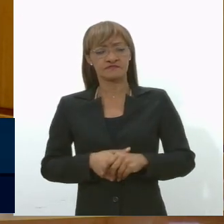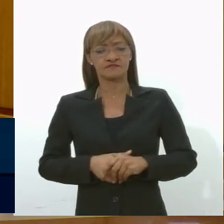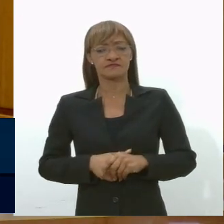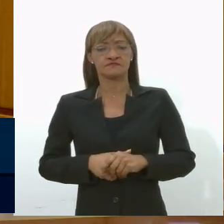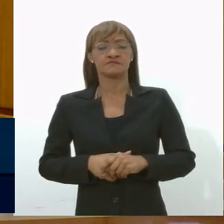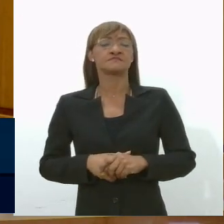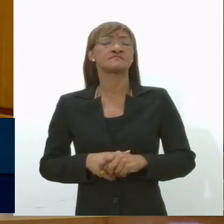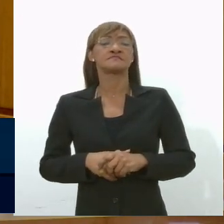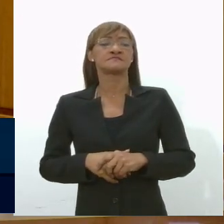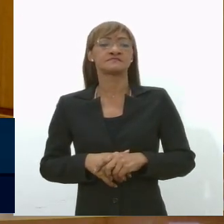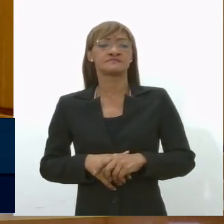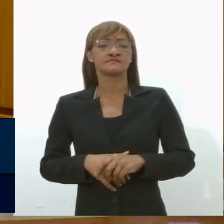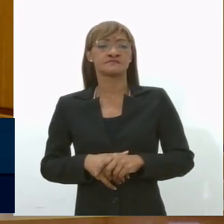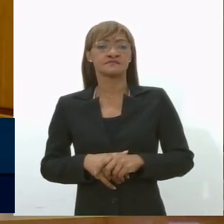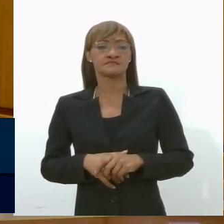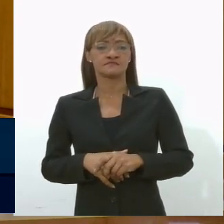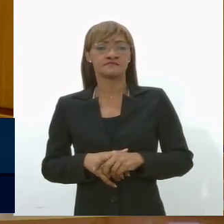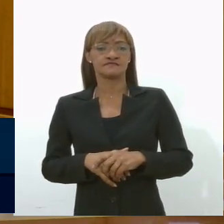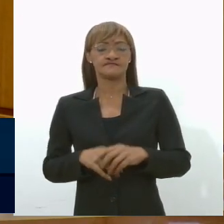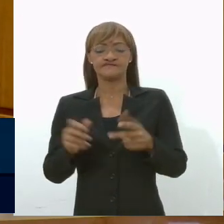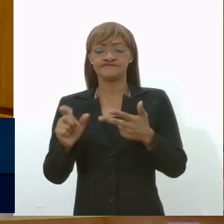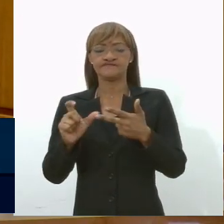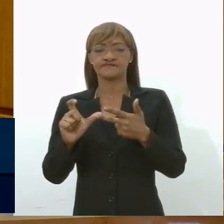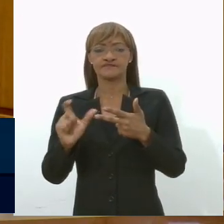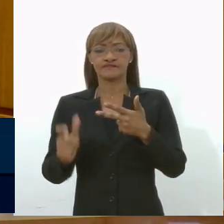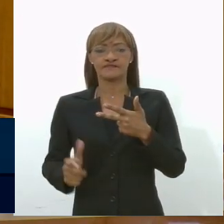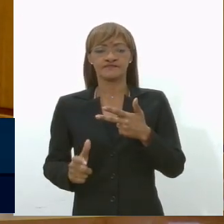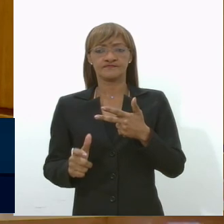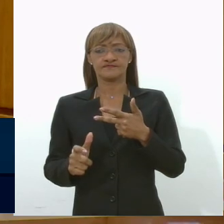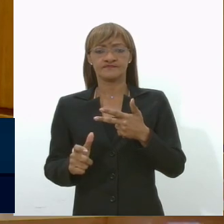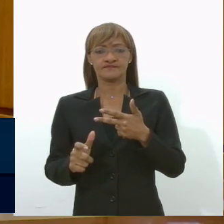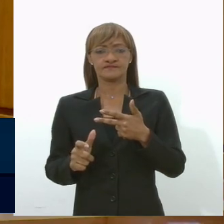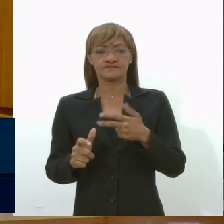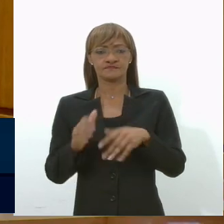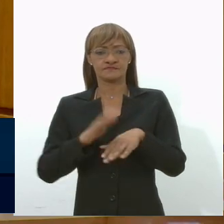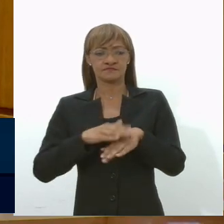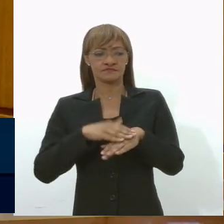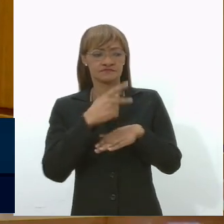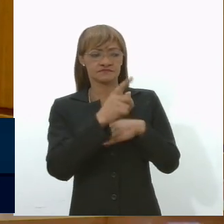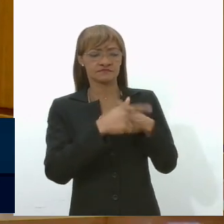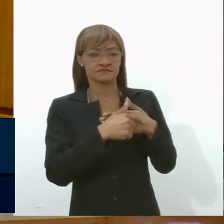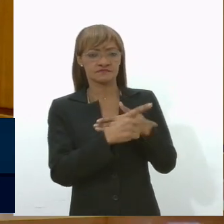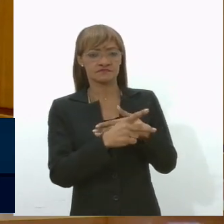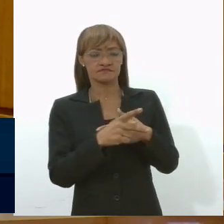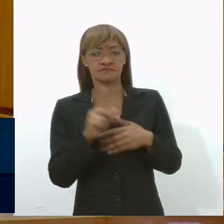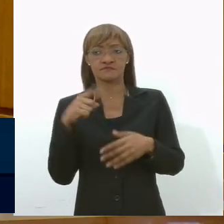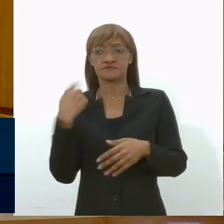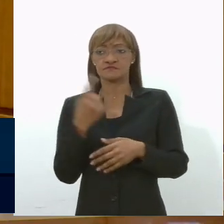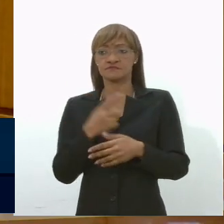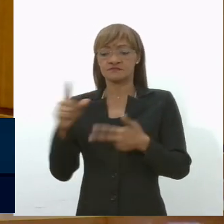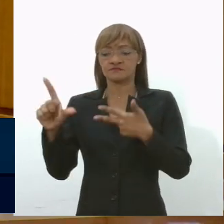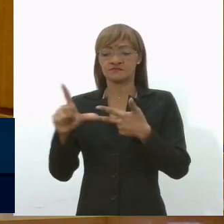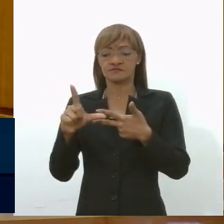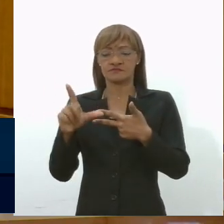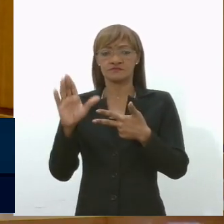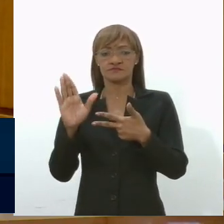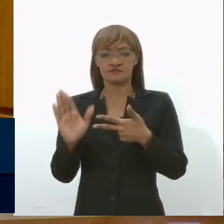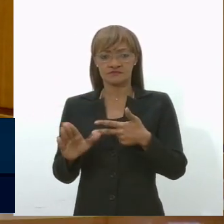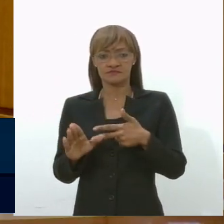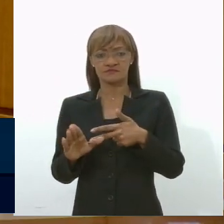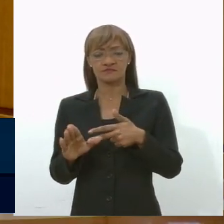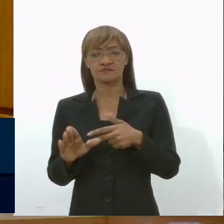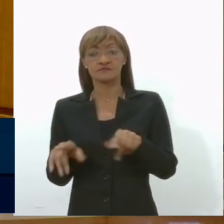que o Poder Executivo faça o seu papel e o Poder Legislativo, através de seus órgãos de controle, faça